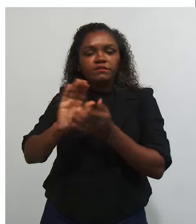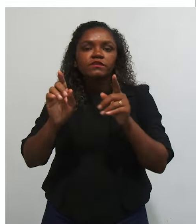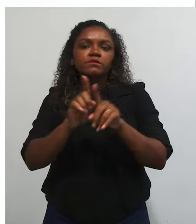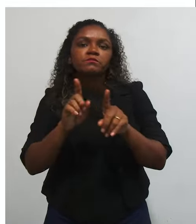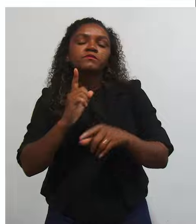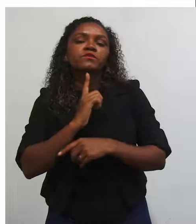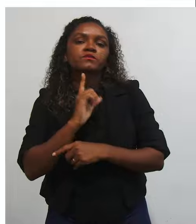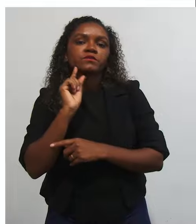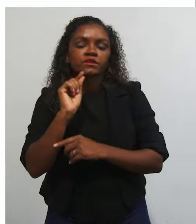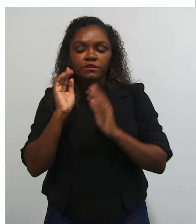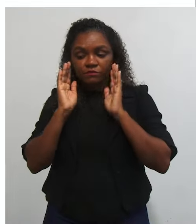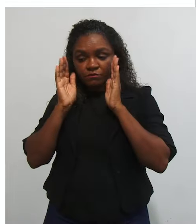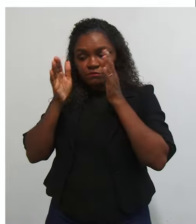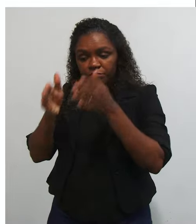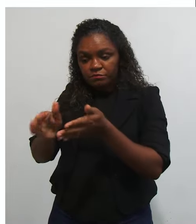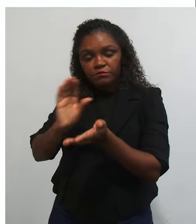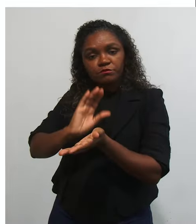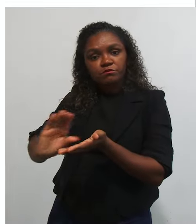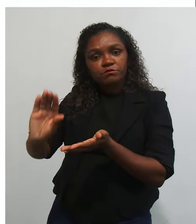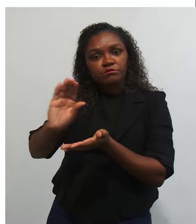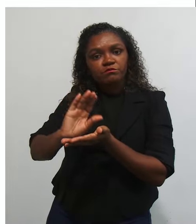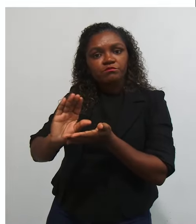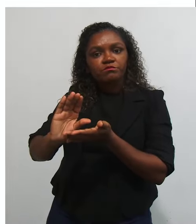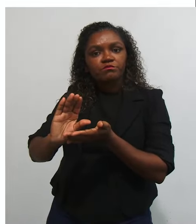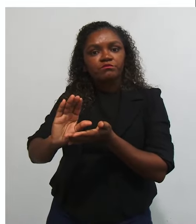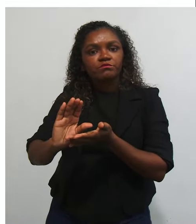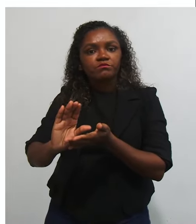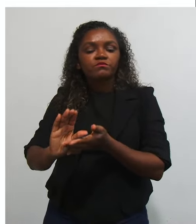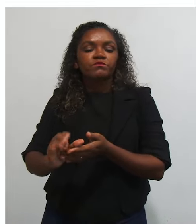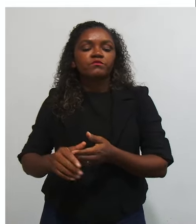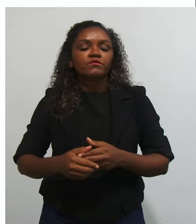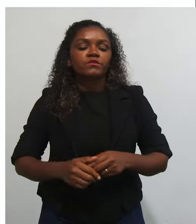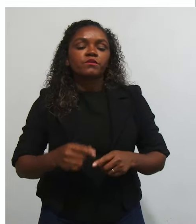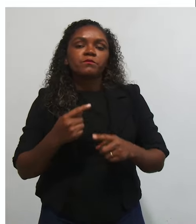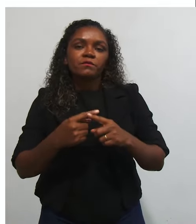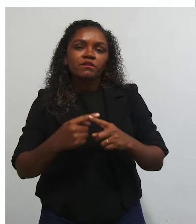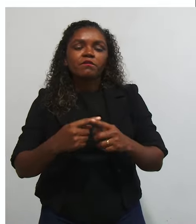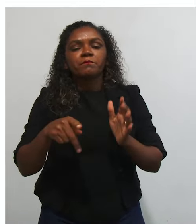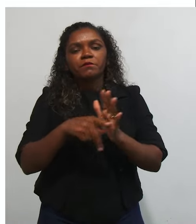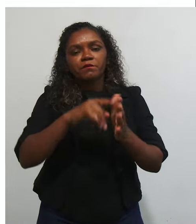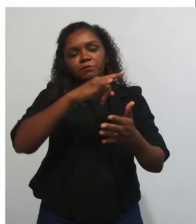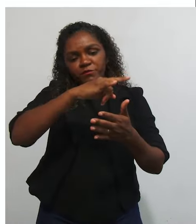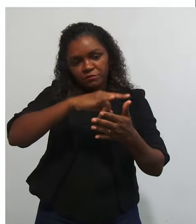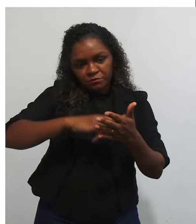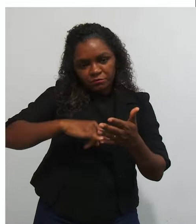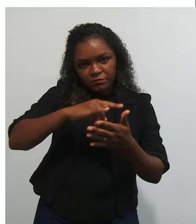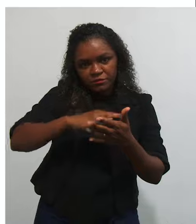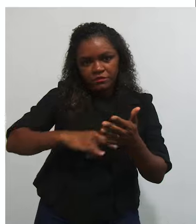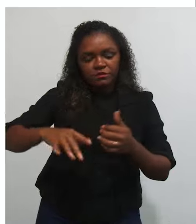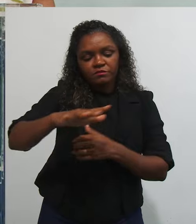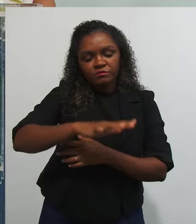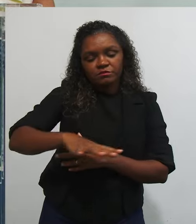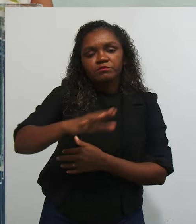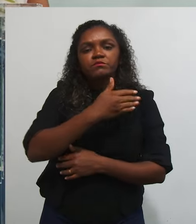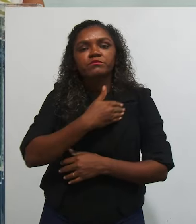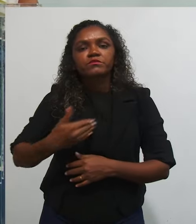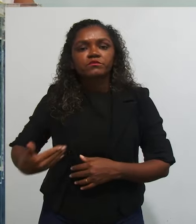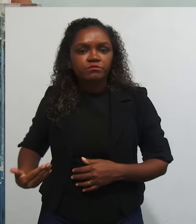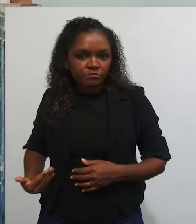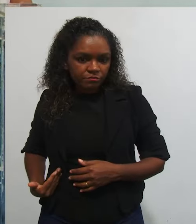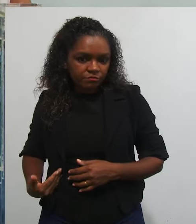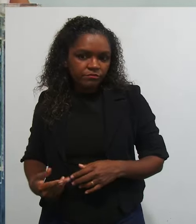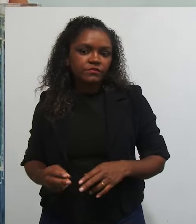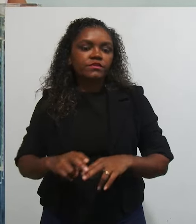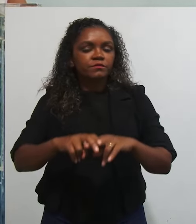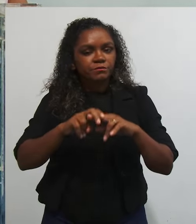a gente tem o quê? A partir da edição do MCASP, do Manual de Contabilidade Aplicada ao Setor Público, a gente